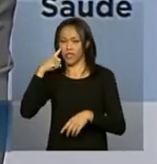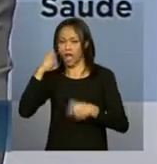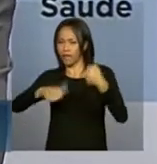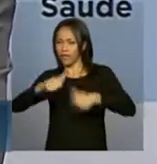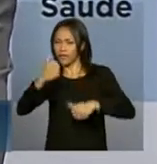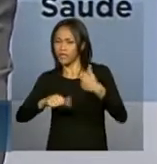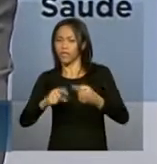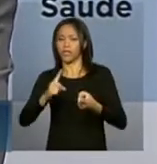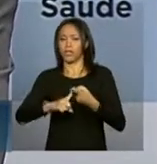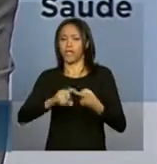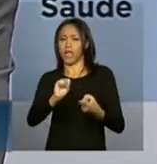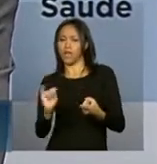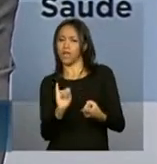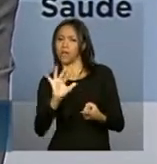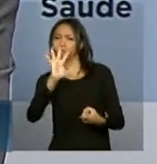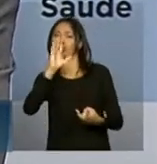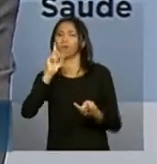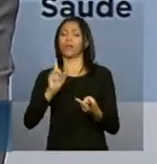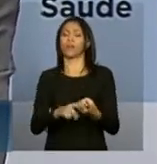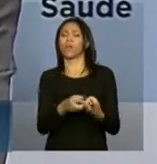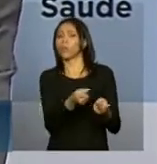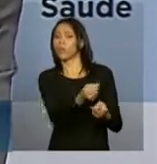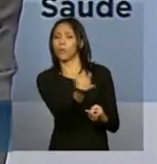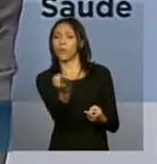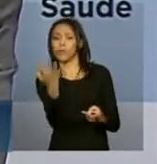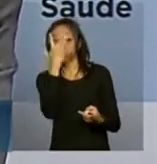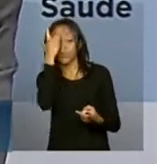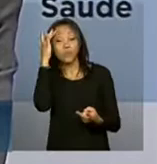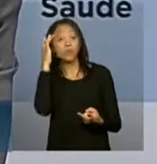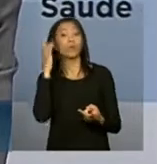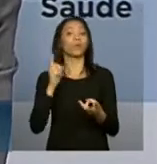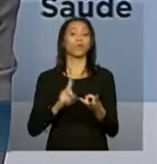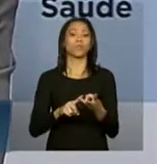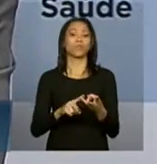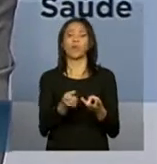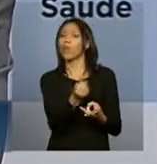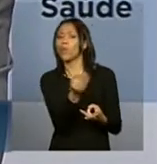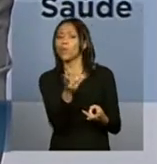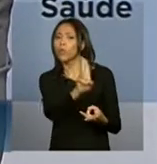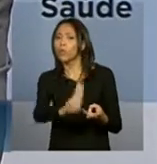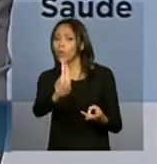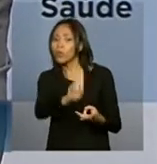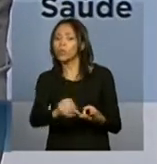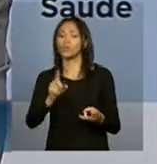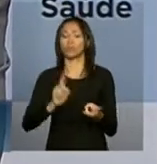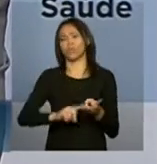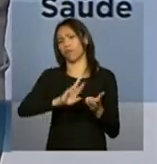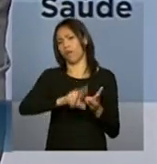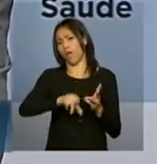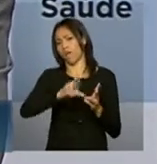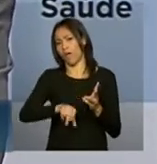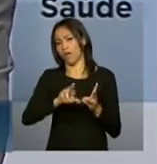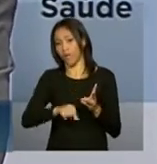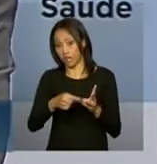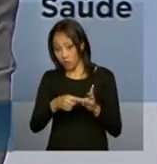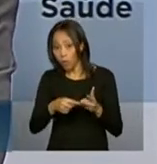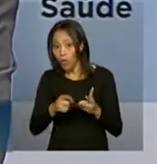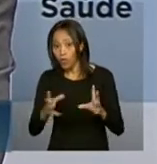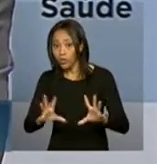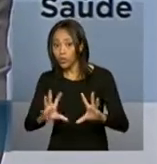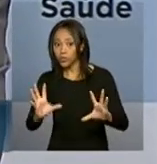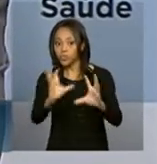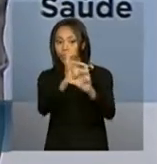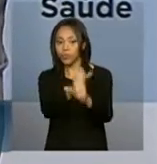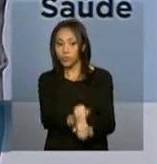número de pessoas, né, o número de usuários, várias questões que possam impactar no reajuste, e